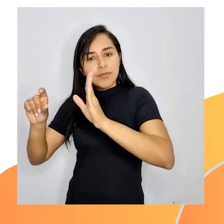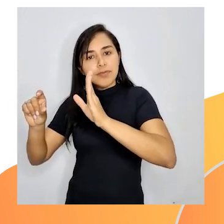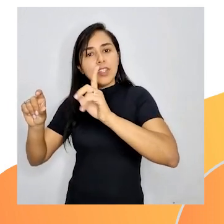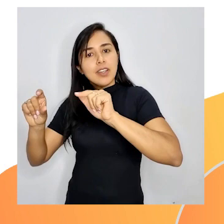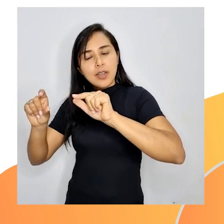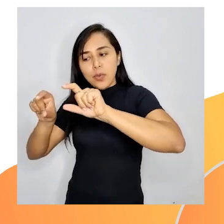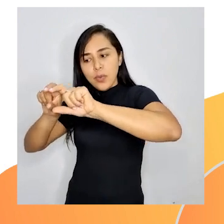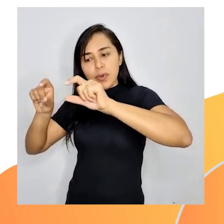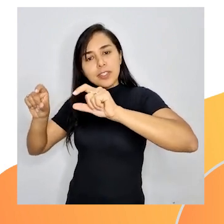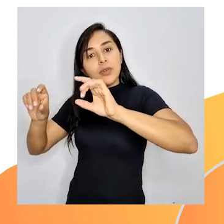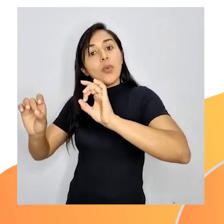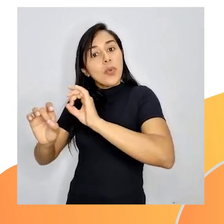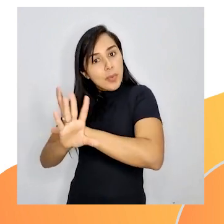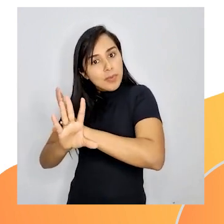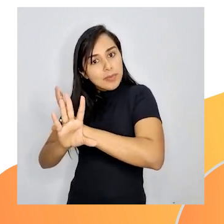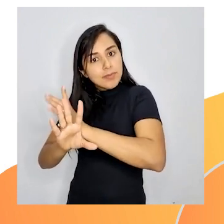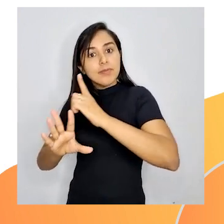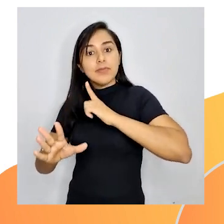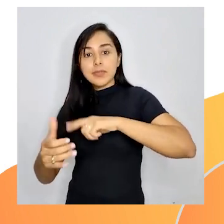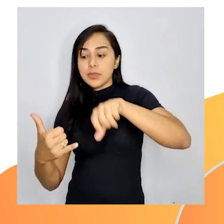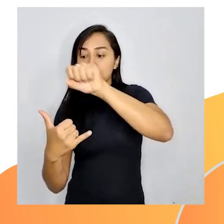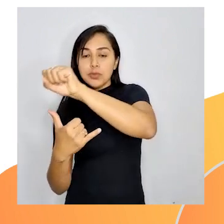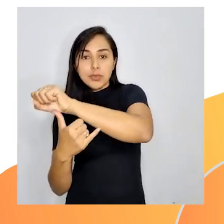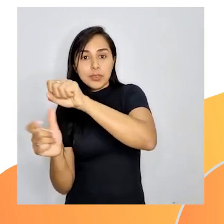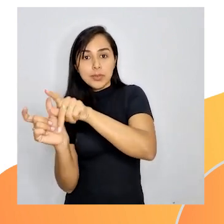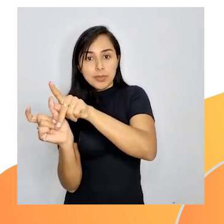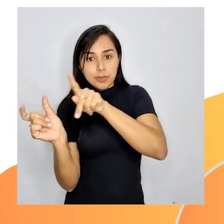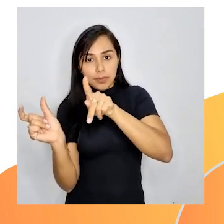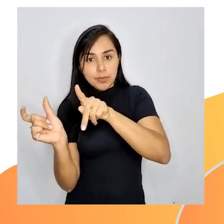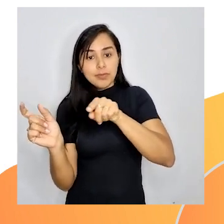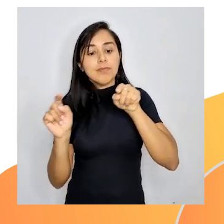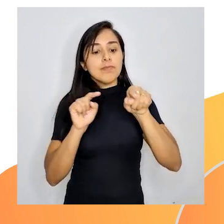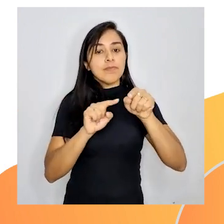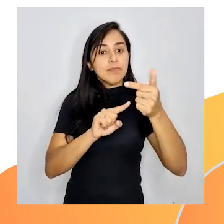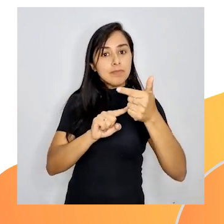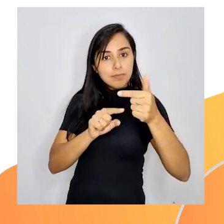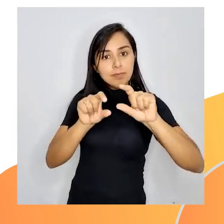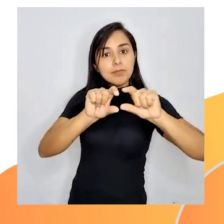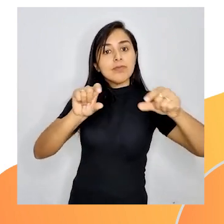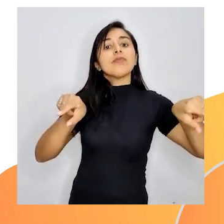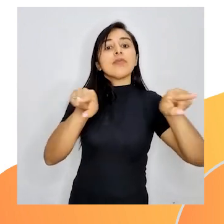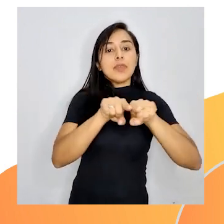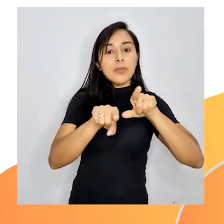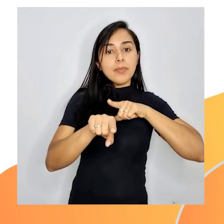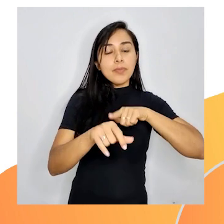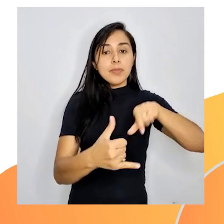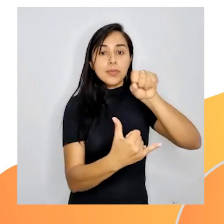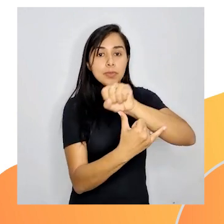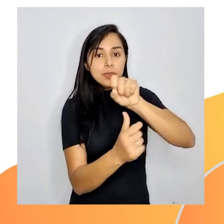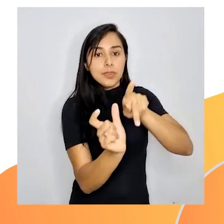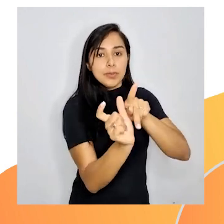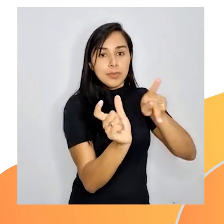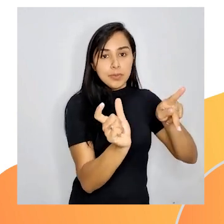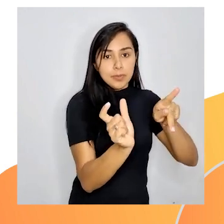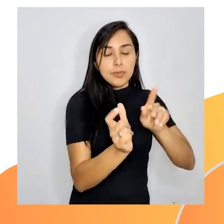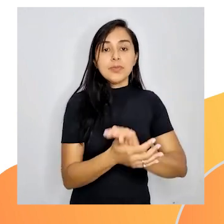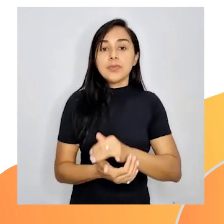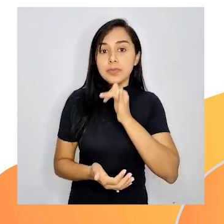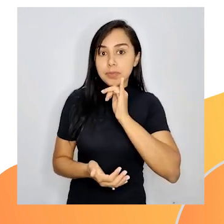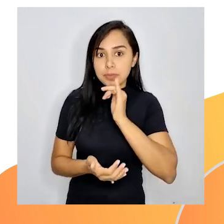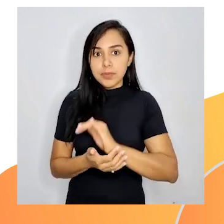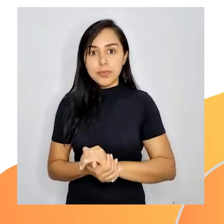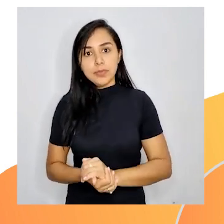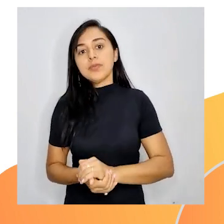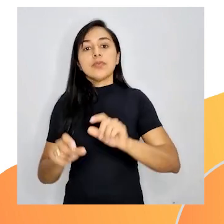e predicado. Vejamos o exemplo. Laura não foi à escola, pois está doente. Aqui a